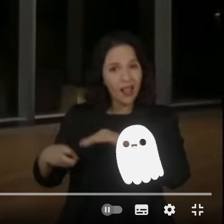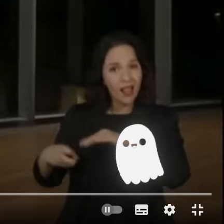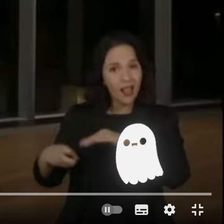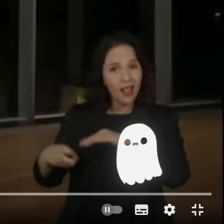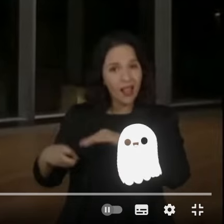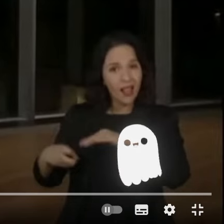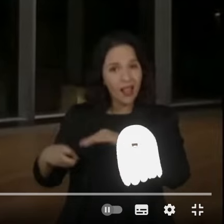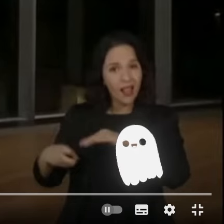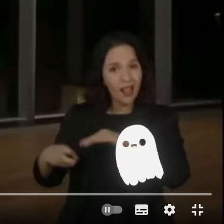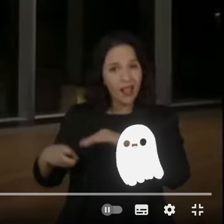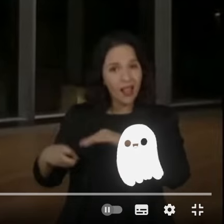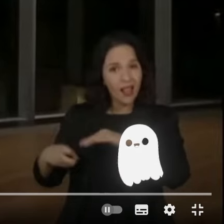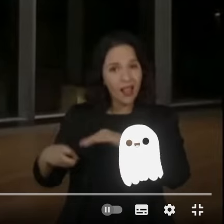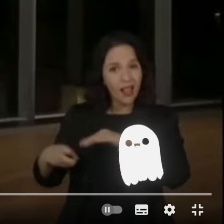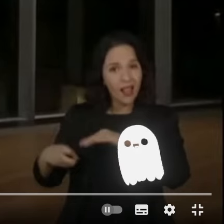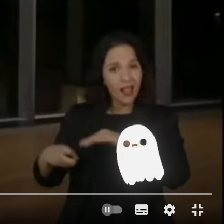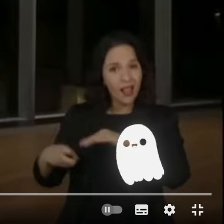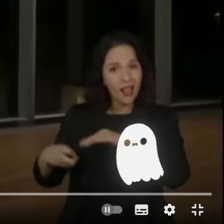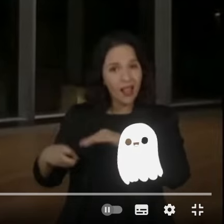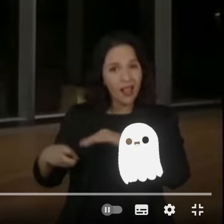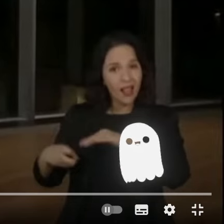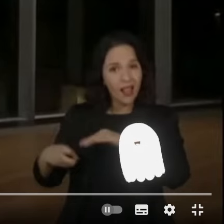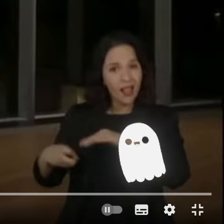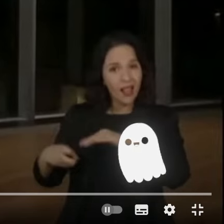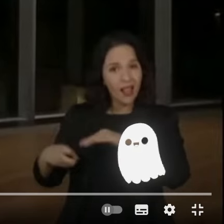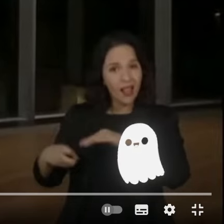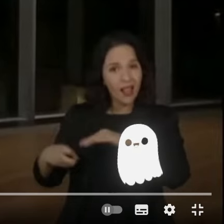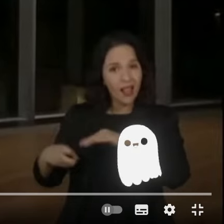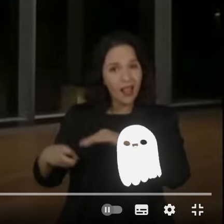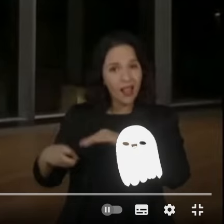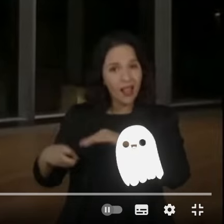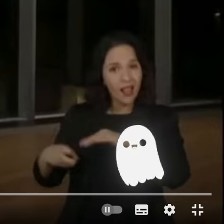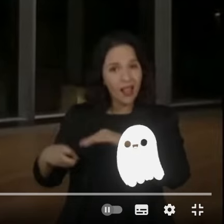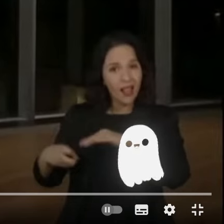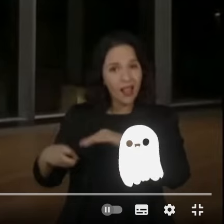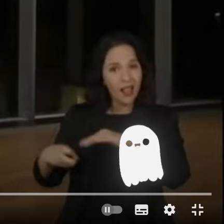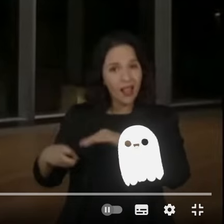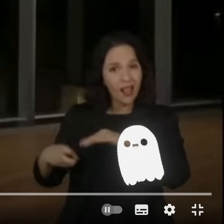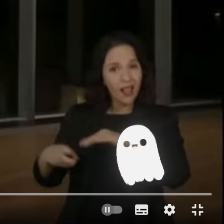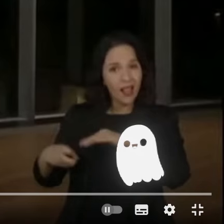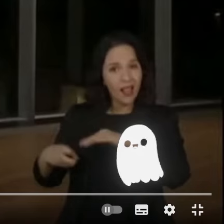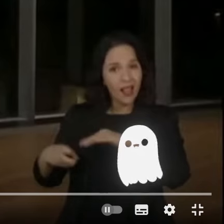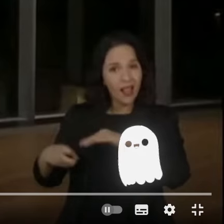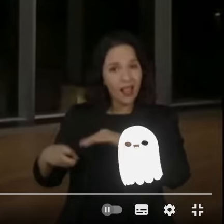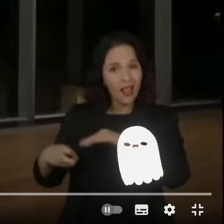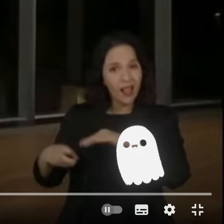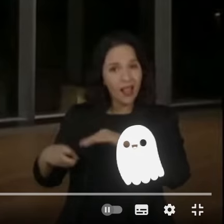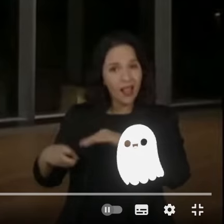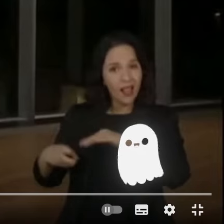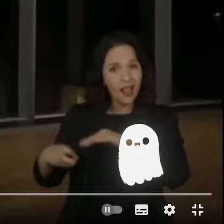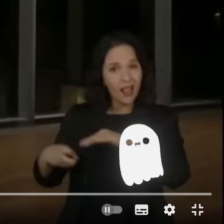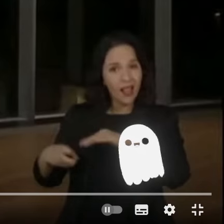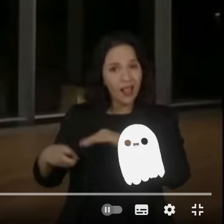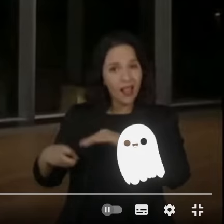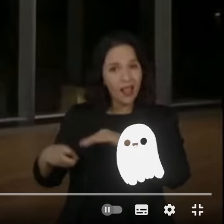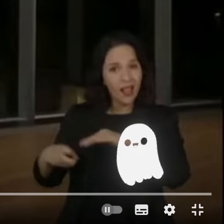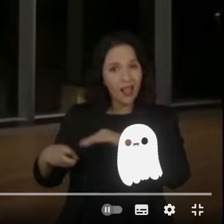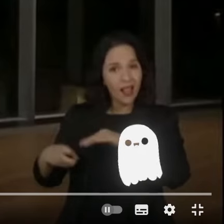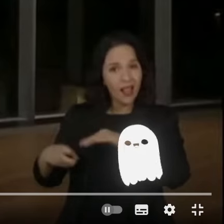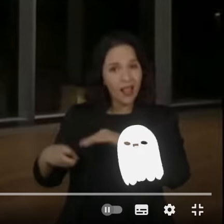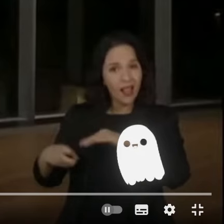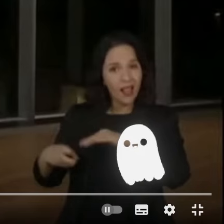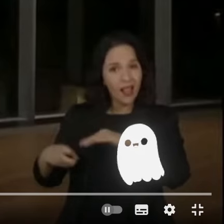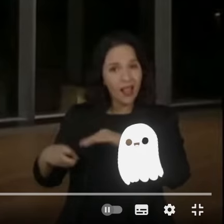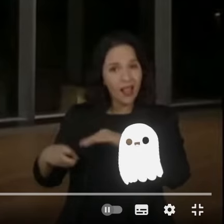sub, desde quebra-porta, muito obrigada pelos 313. Ah, Folk, vai te fuder, mano. E Dead by